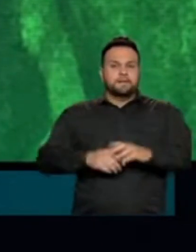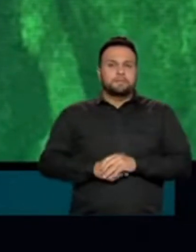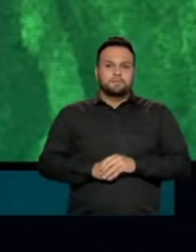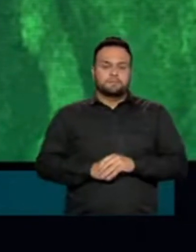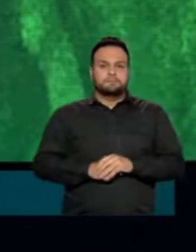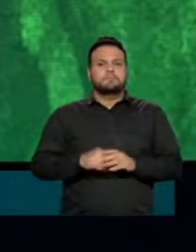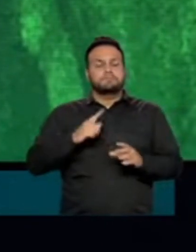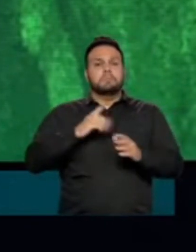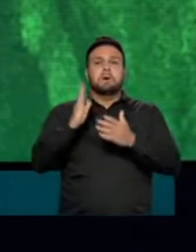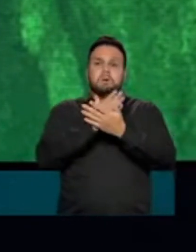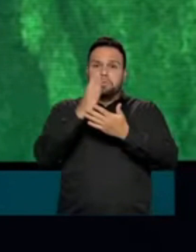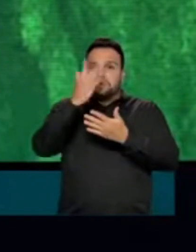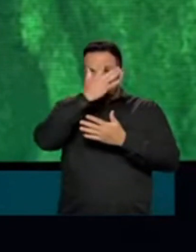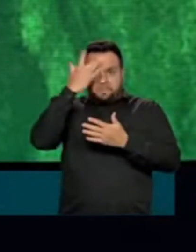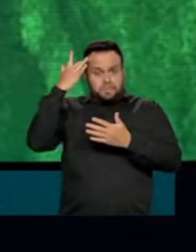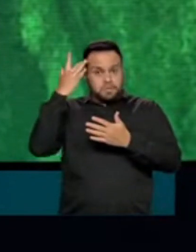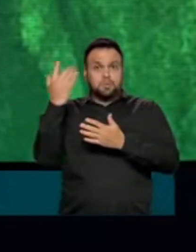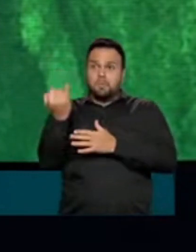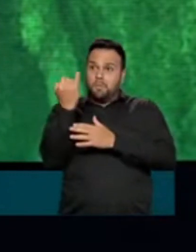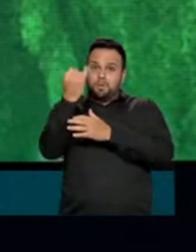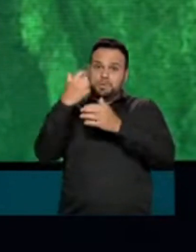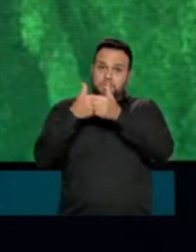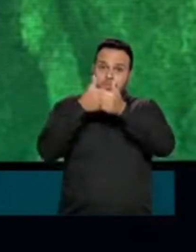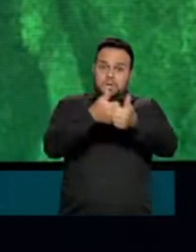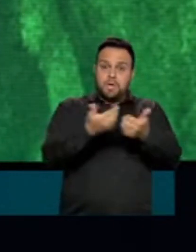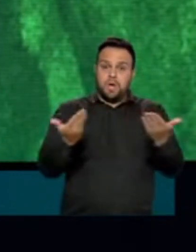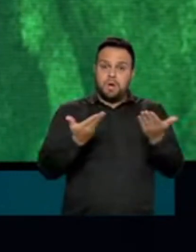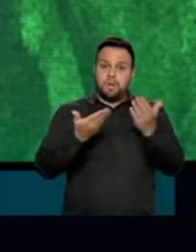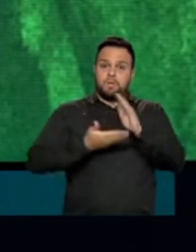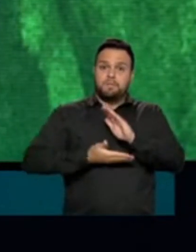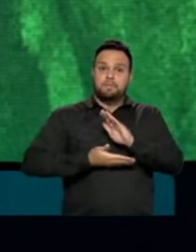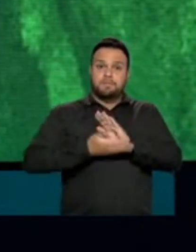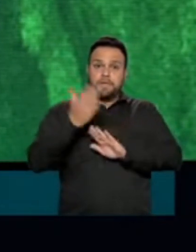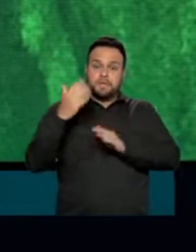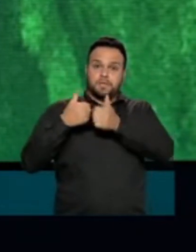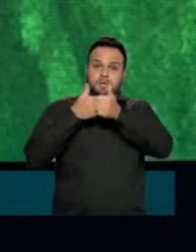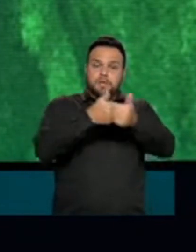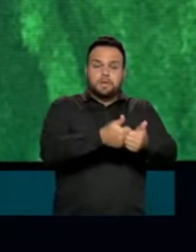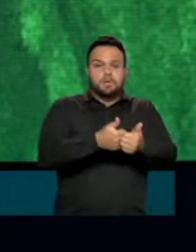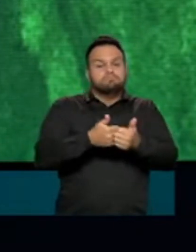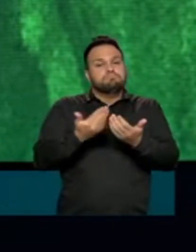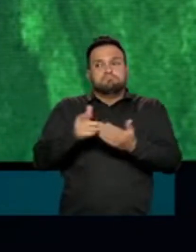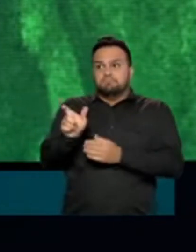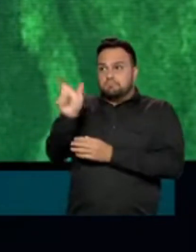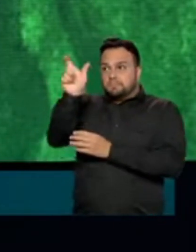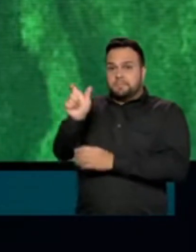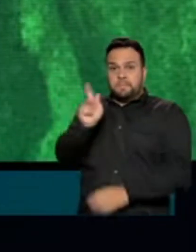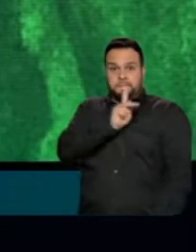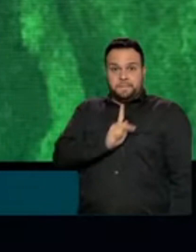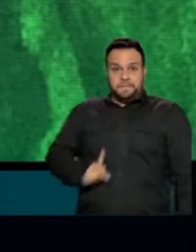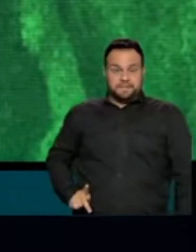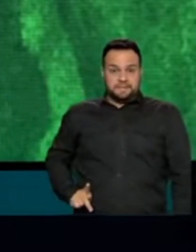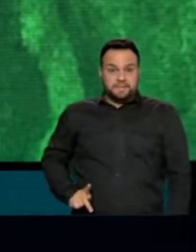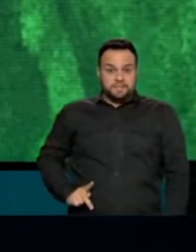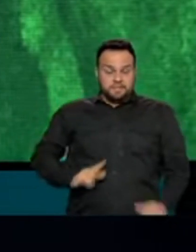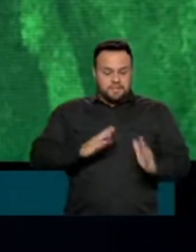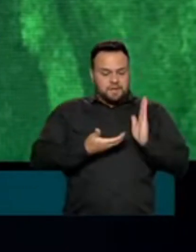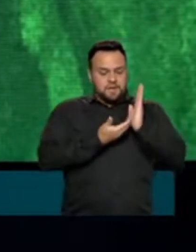Algumas pessoas importantes me acompanham nessa viagem, como o presidente da Câmara, Arthur